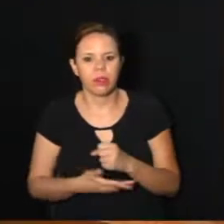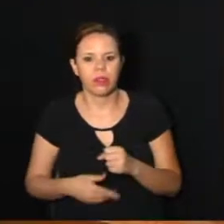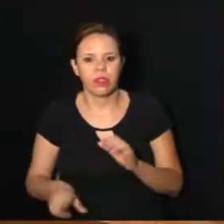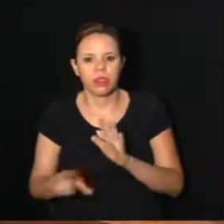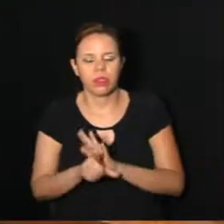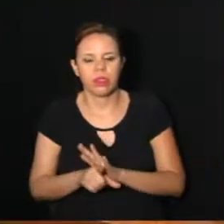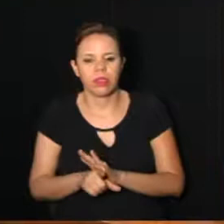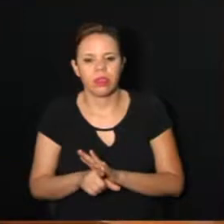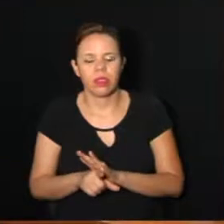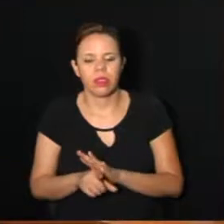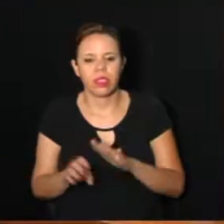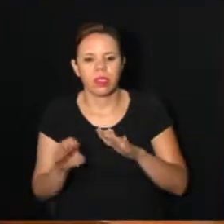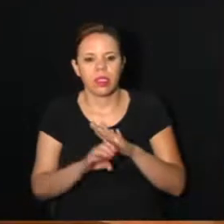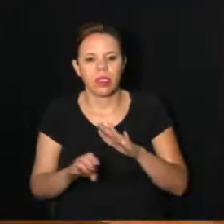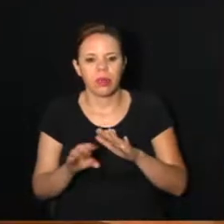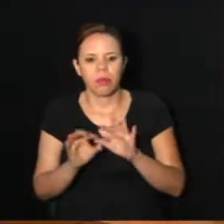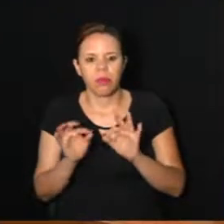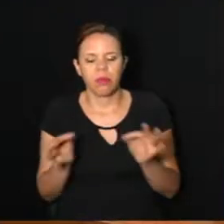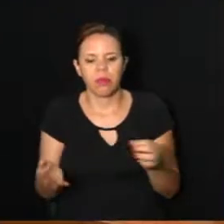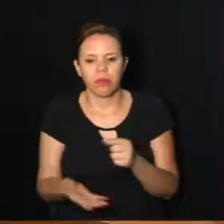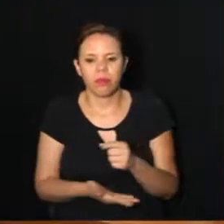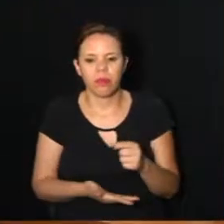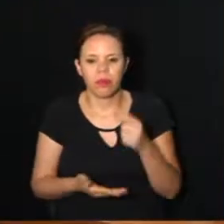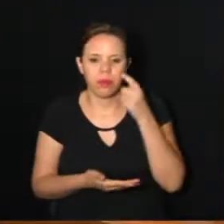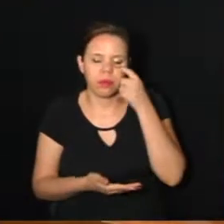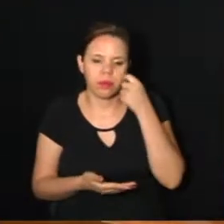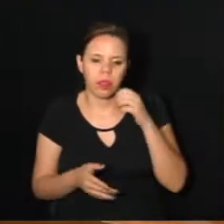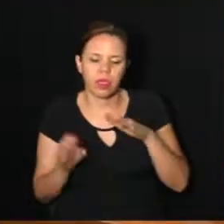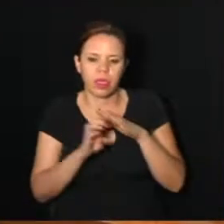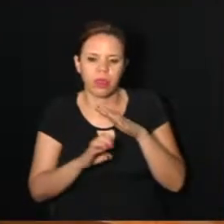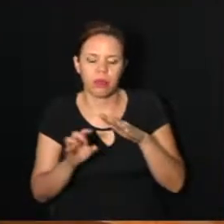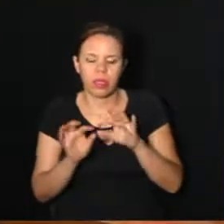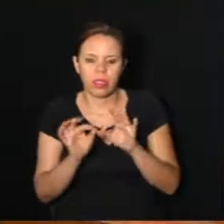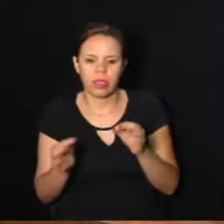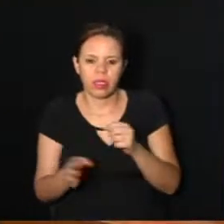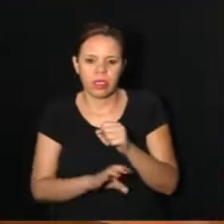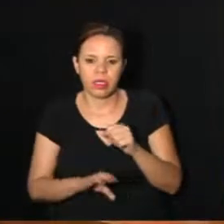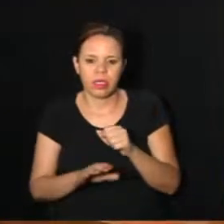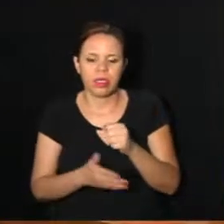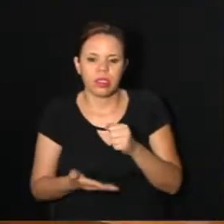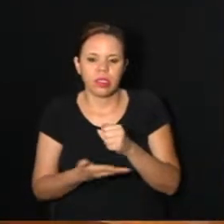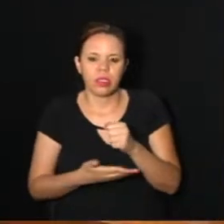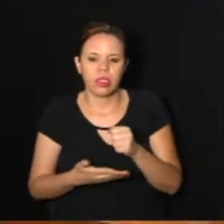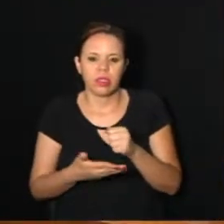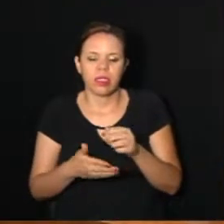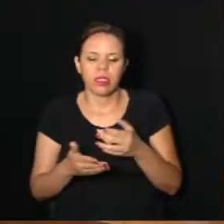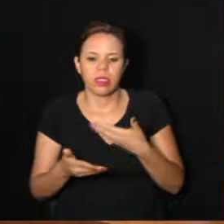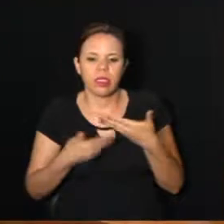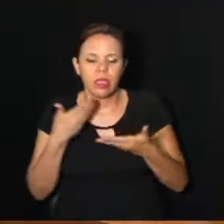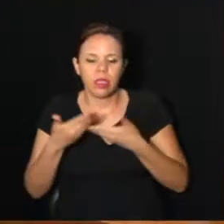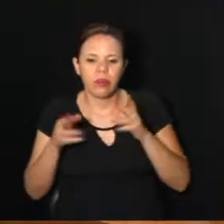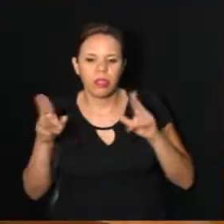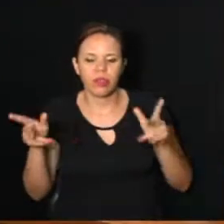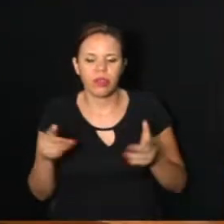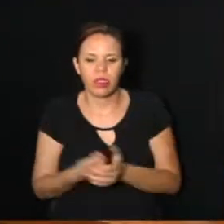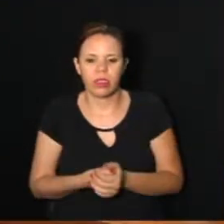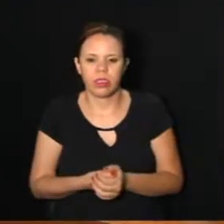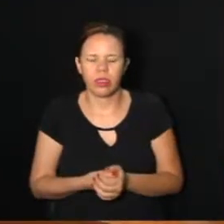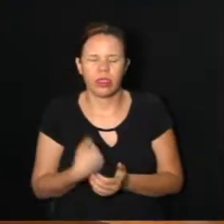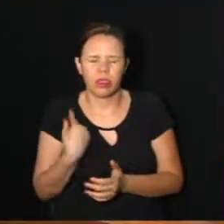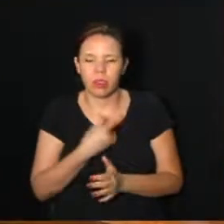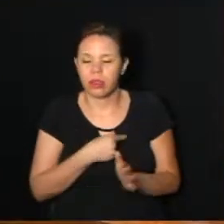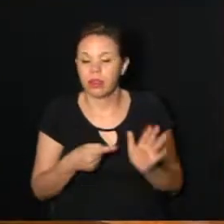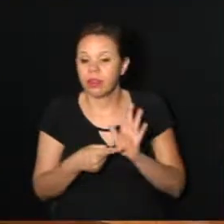da microempresa. Tá? A microempresa tem um tratamento diferenciado. Então, nós